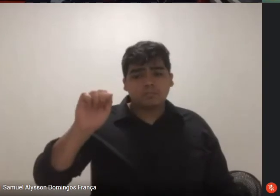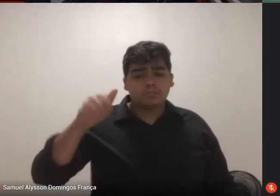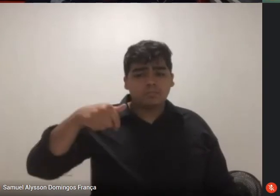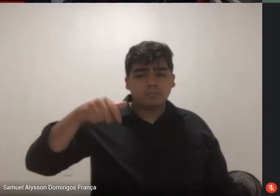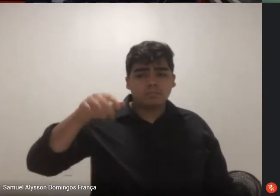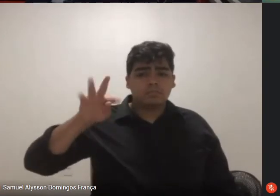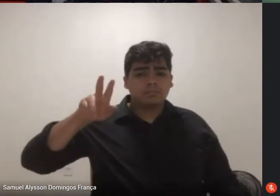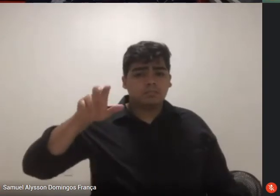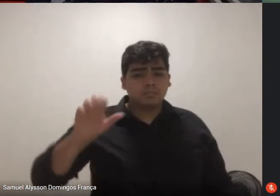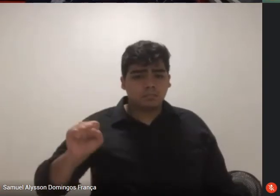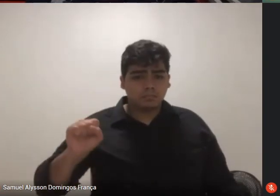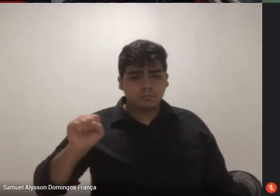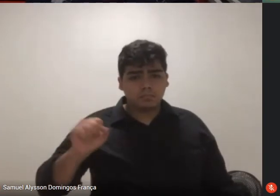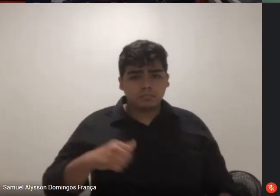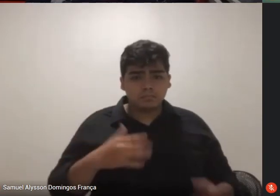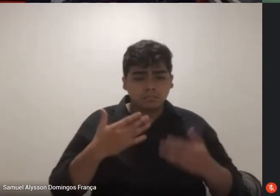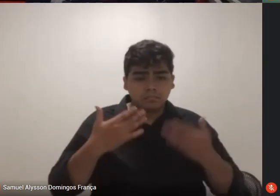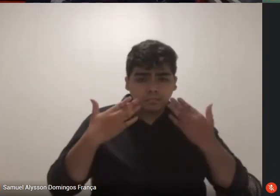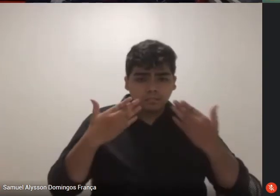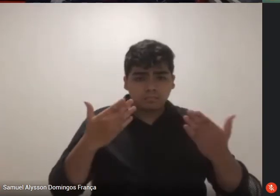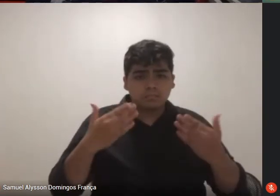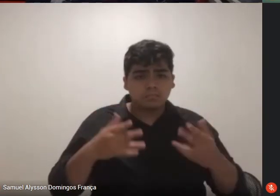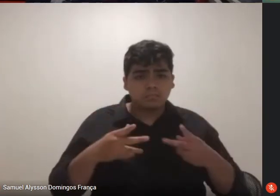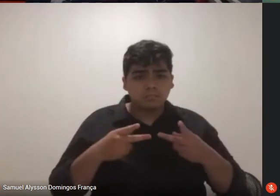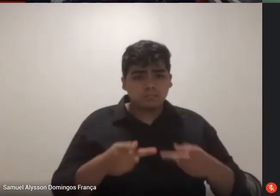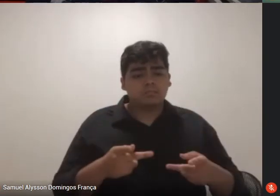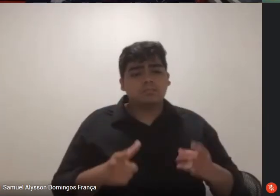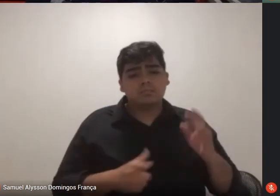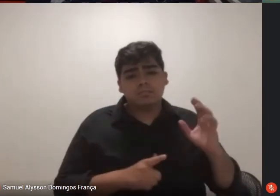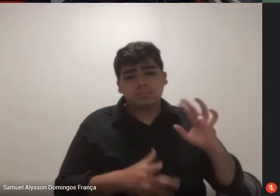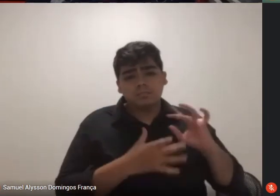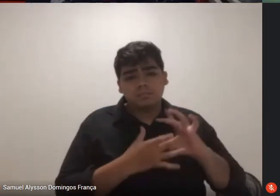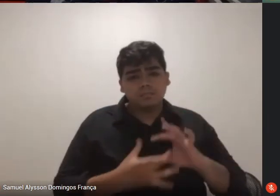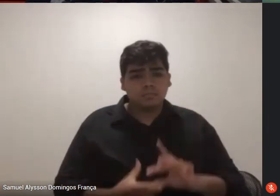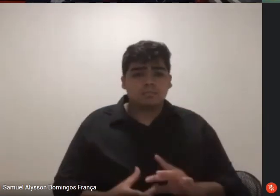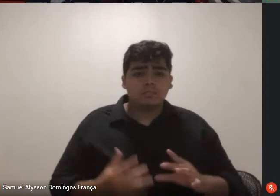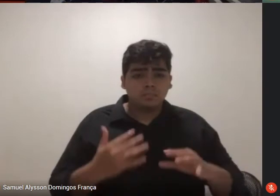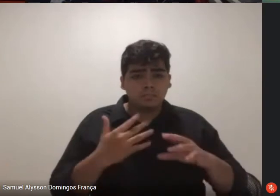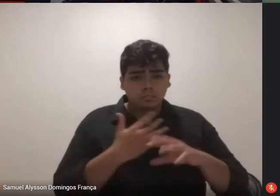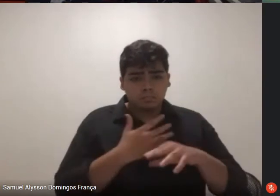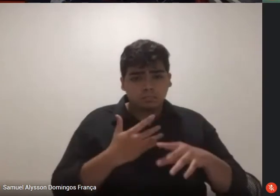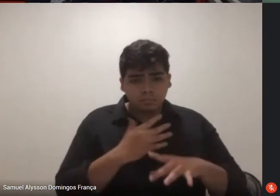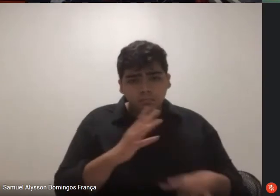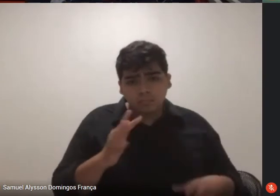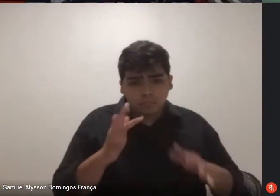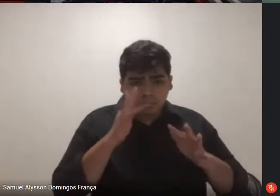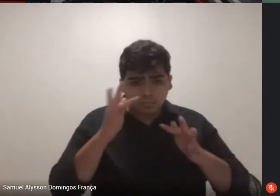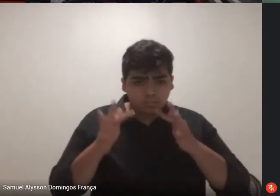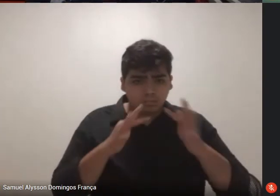projeto é o que tem contexto com a Cidade das Flores?